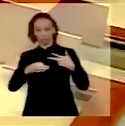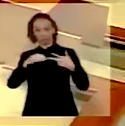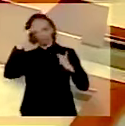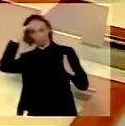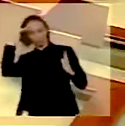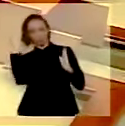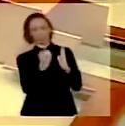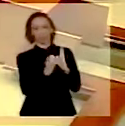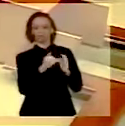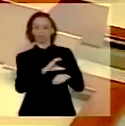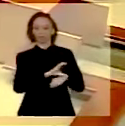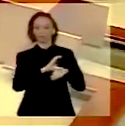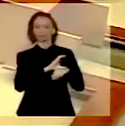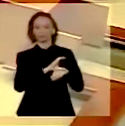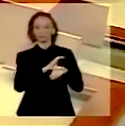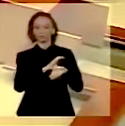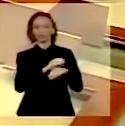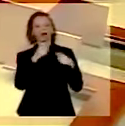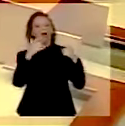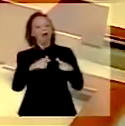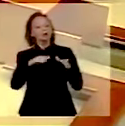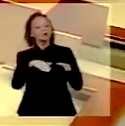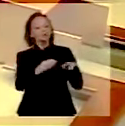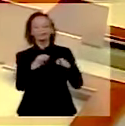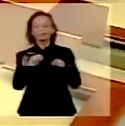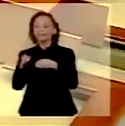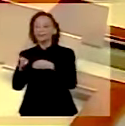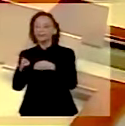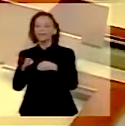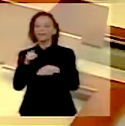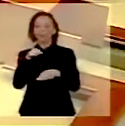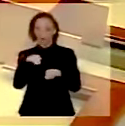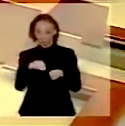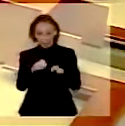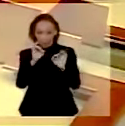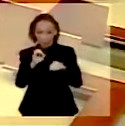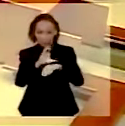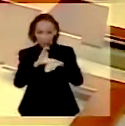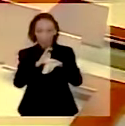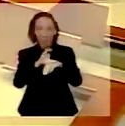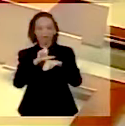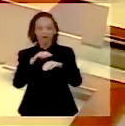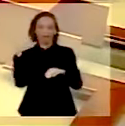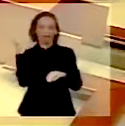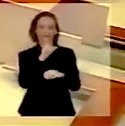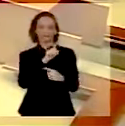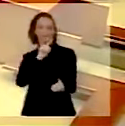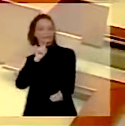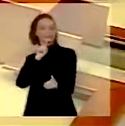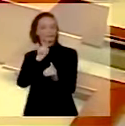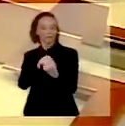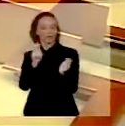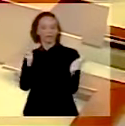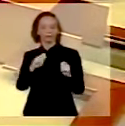base na rota que nos indica, e só por aí que chegaremos a águas mais